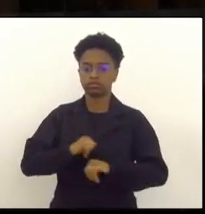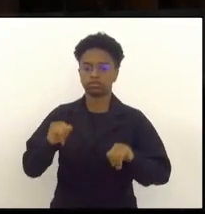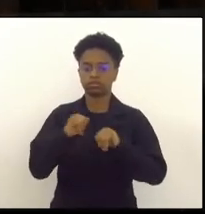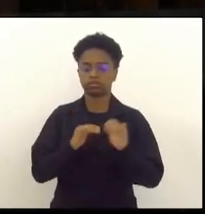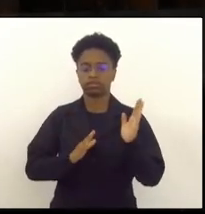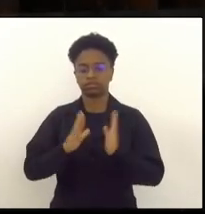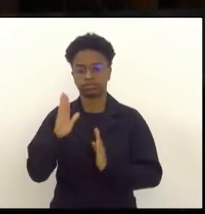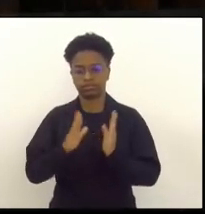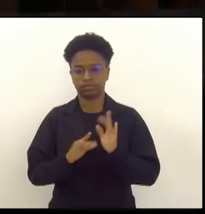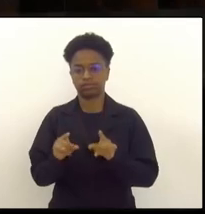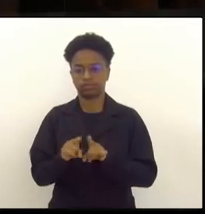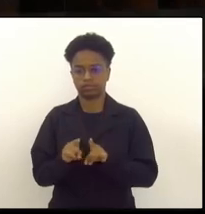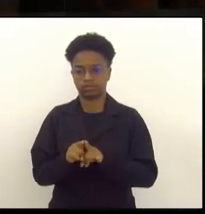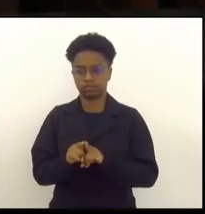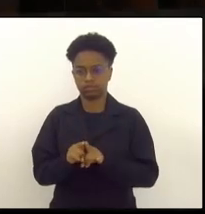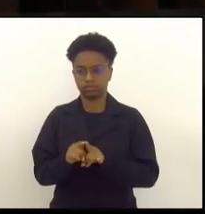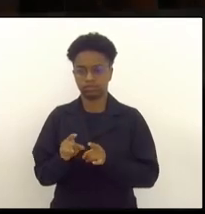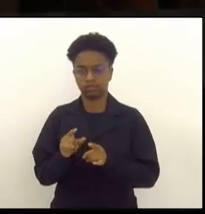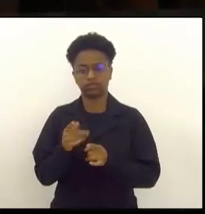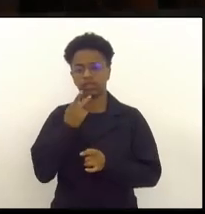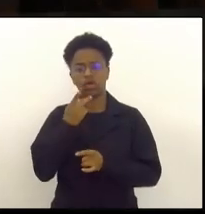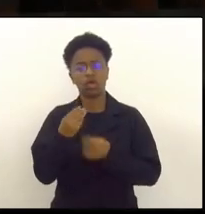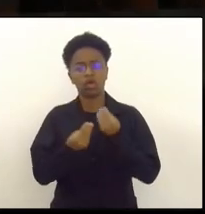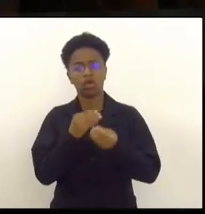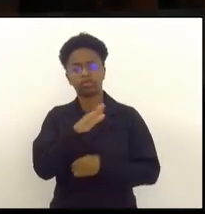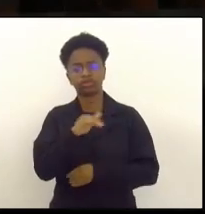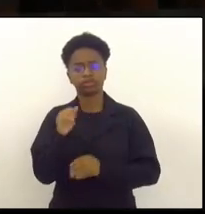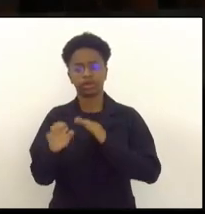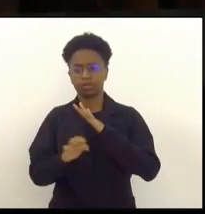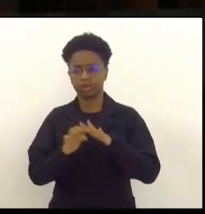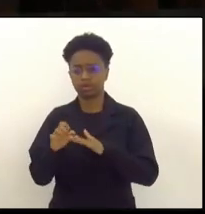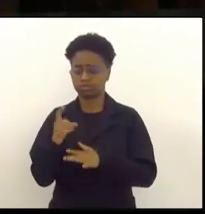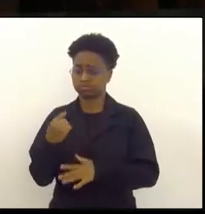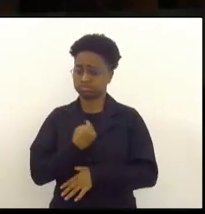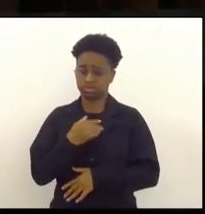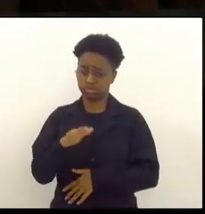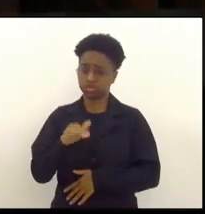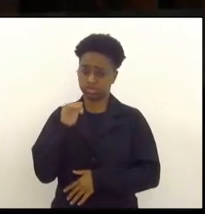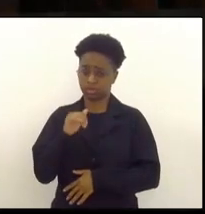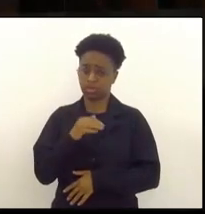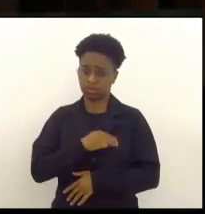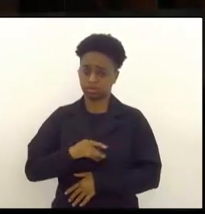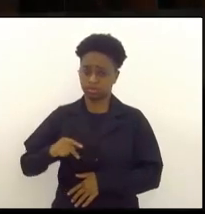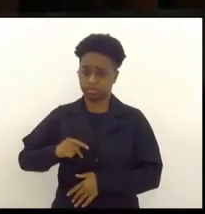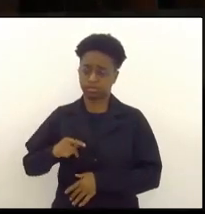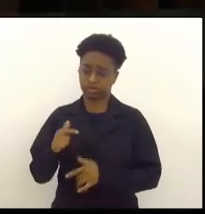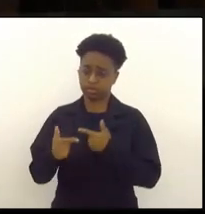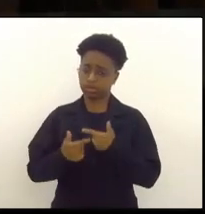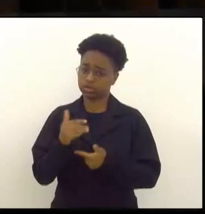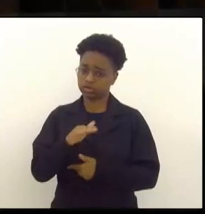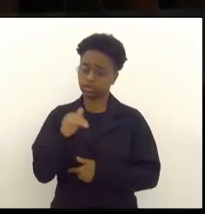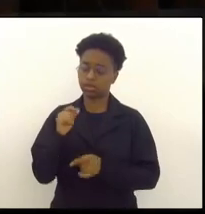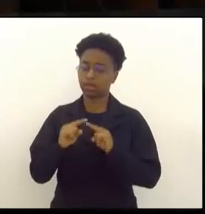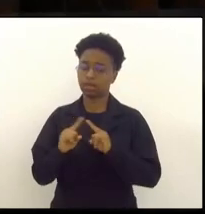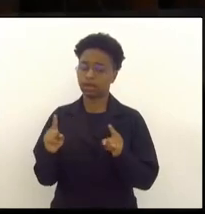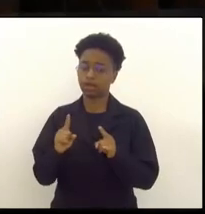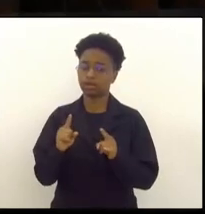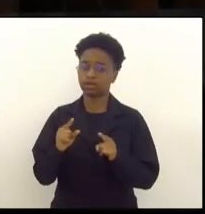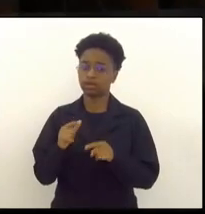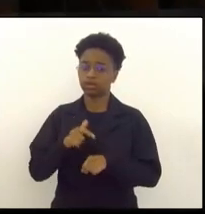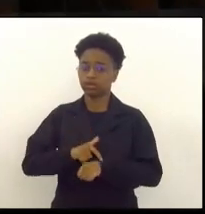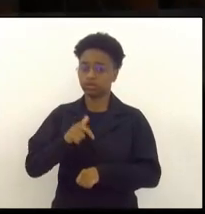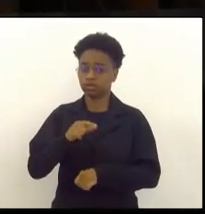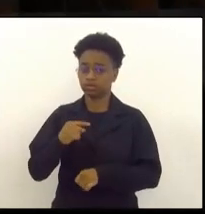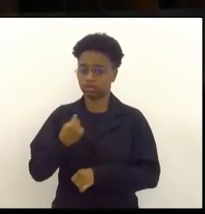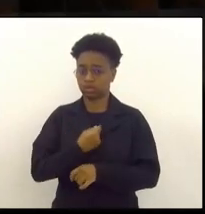oportunidade, né, doutor Pedro, dizendo, mas como é que vamos chamar as empresas? O MPT chama, não é o propósito principal, mas nesse momento